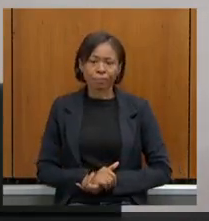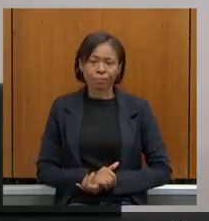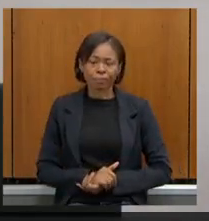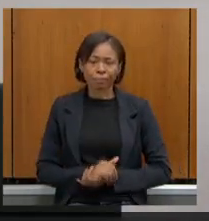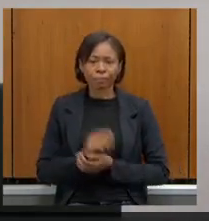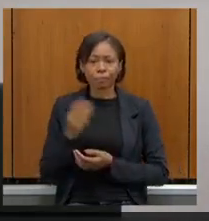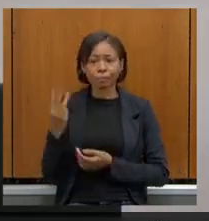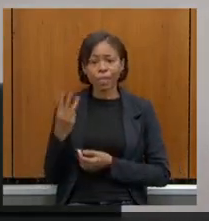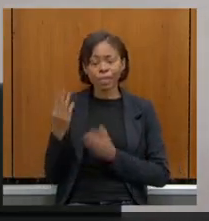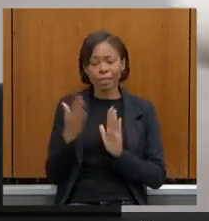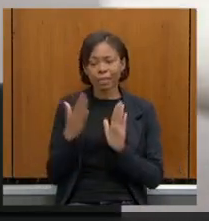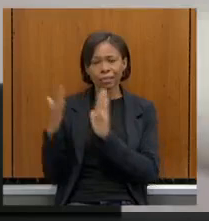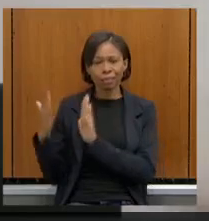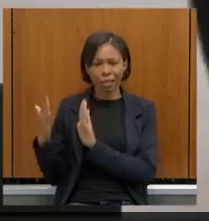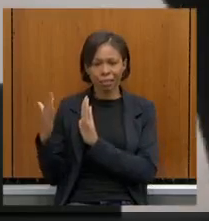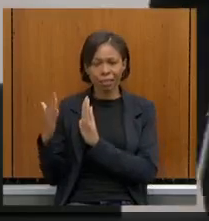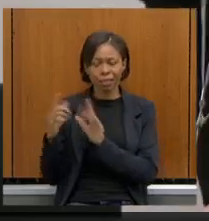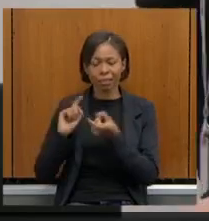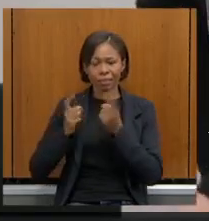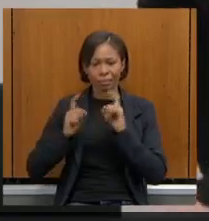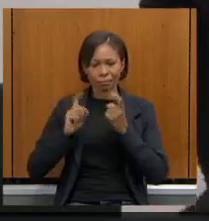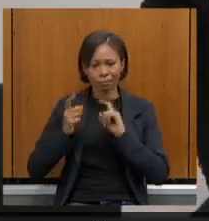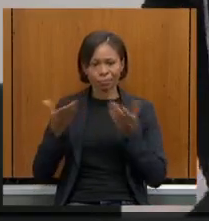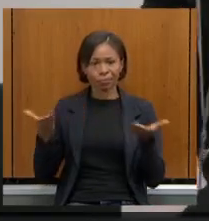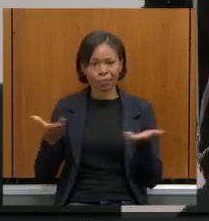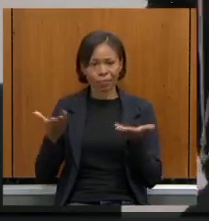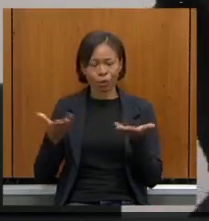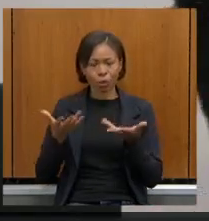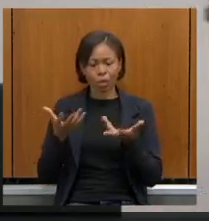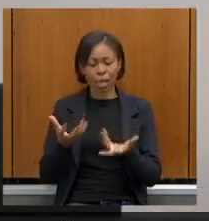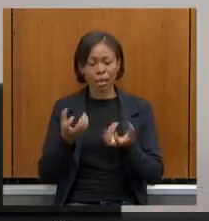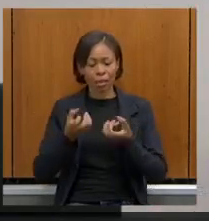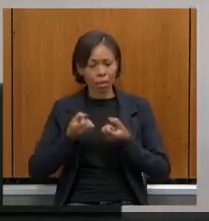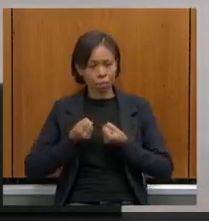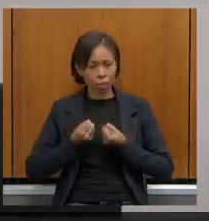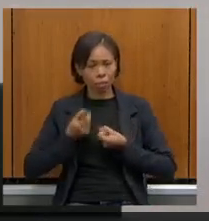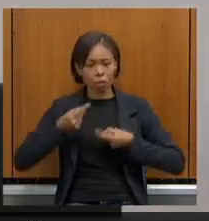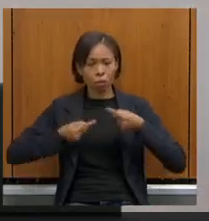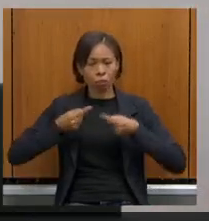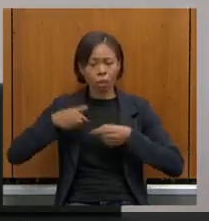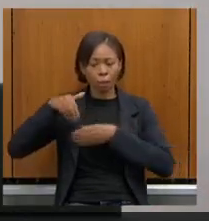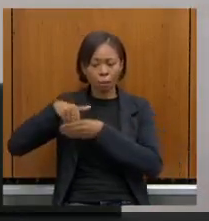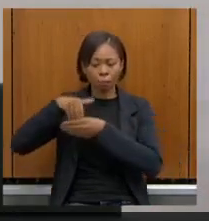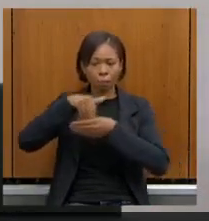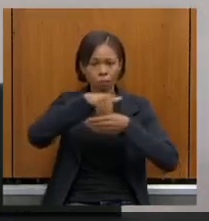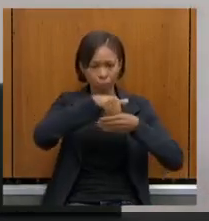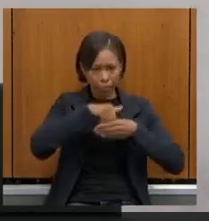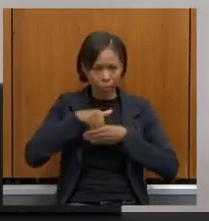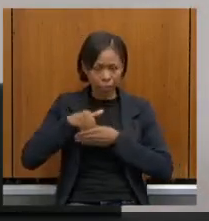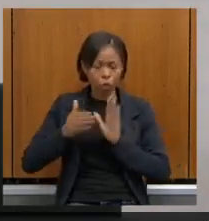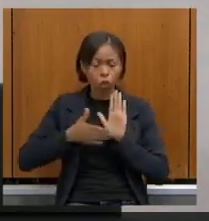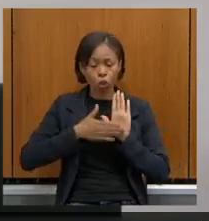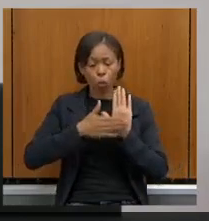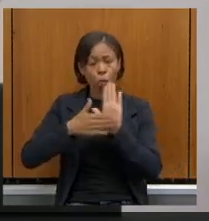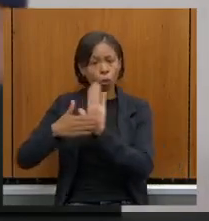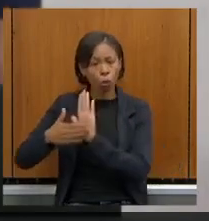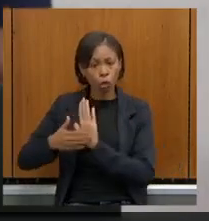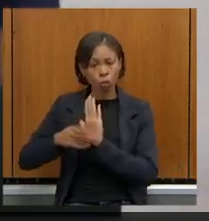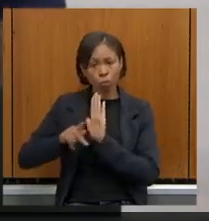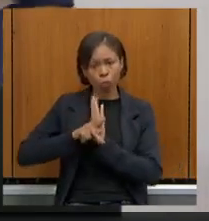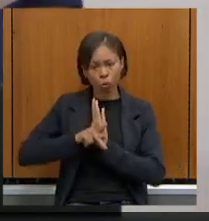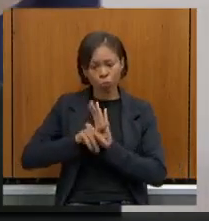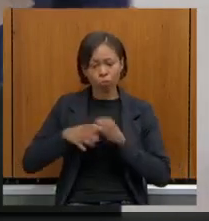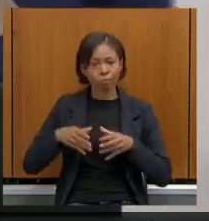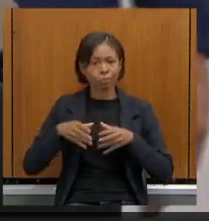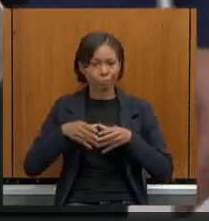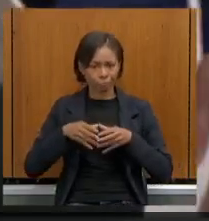terceira fase da hora do dia que compreende o recebimento e discussão e votação de proposições da comissão